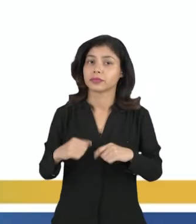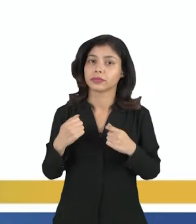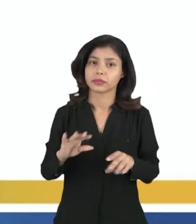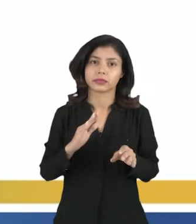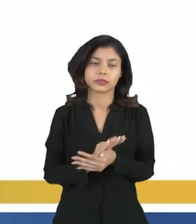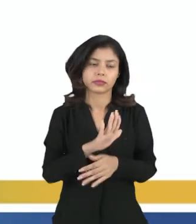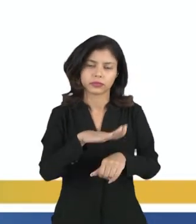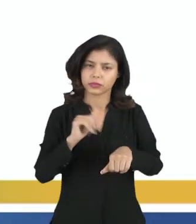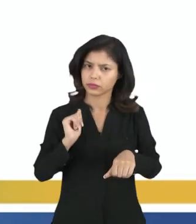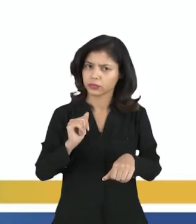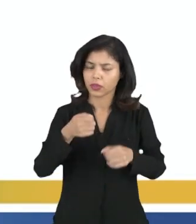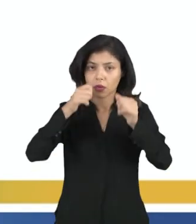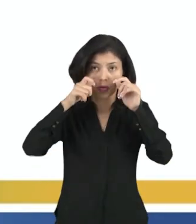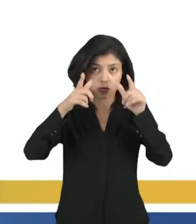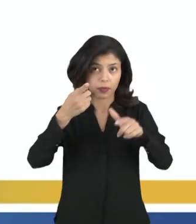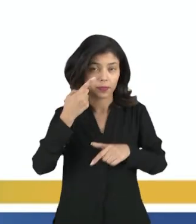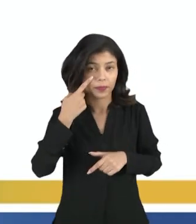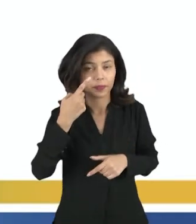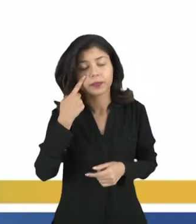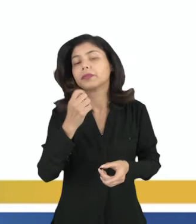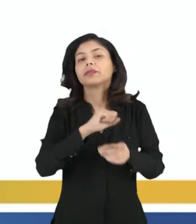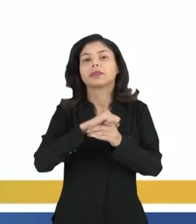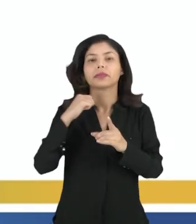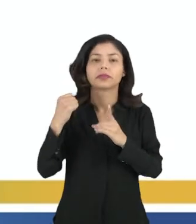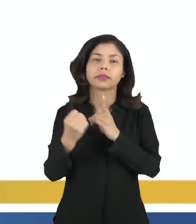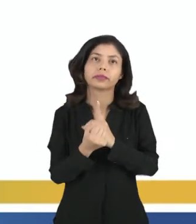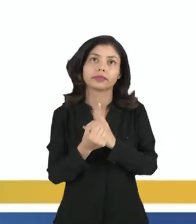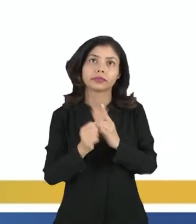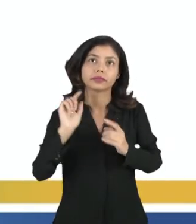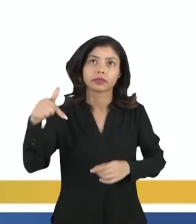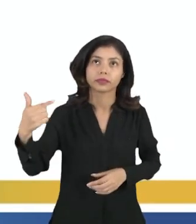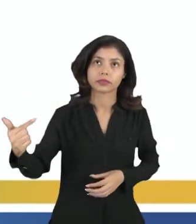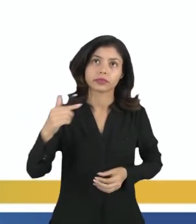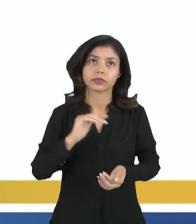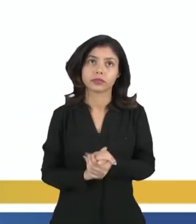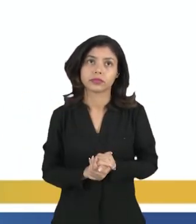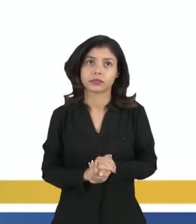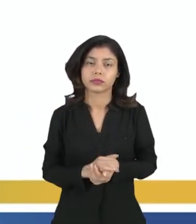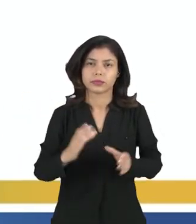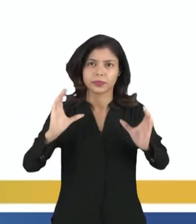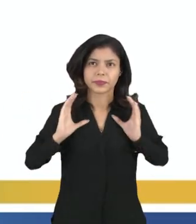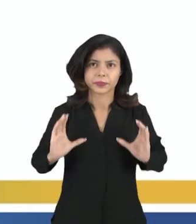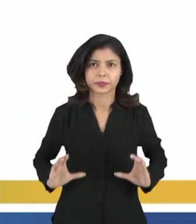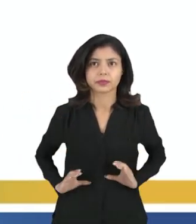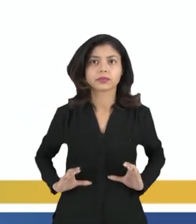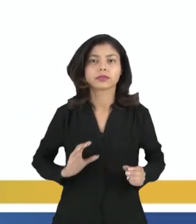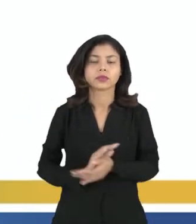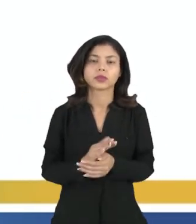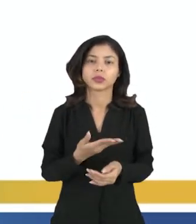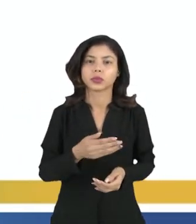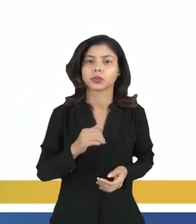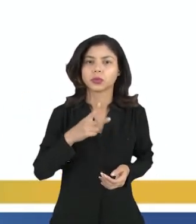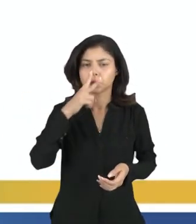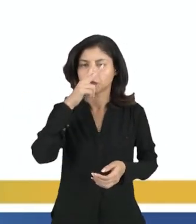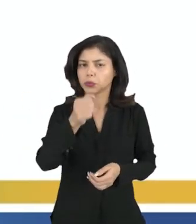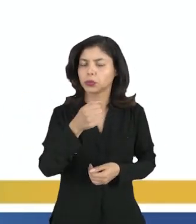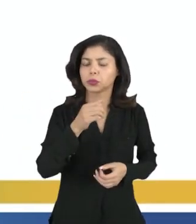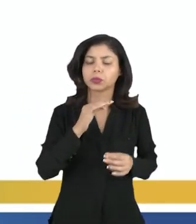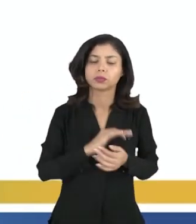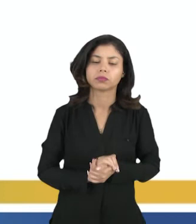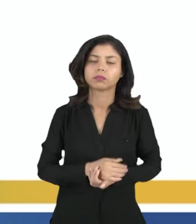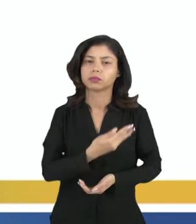necessitam chamar o olhar da sociedade, dos outros cidadãos e ainda do poder público para as